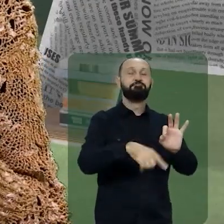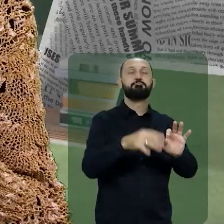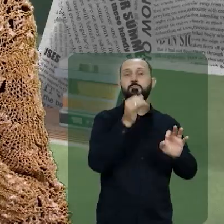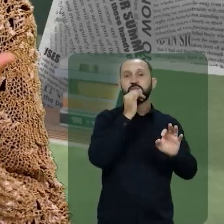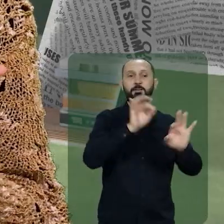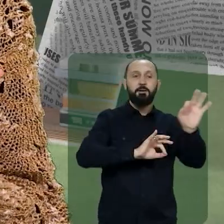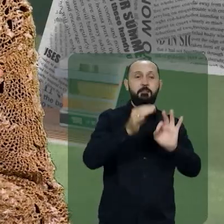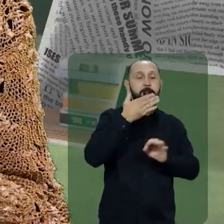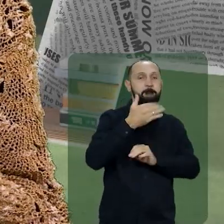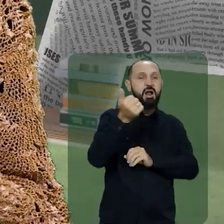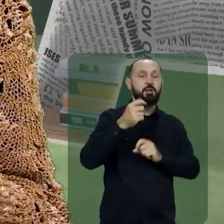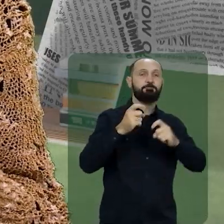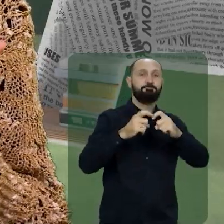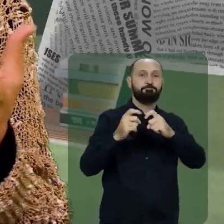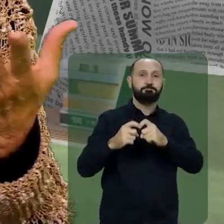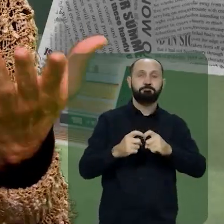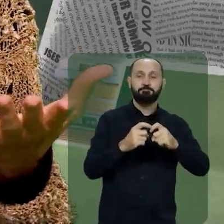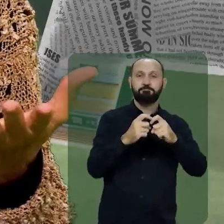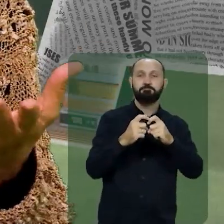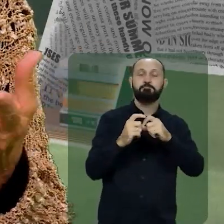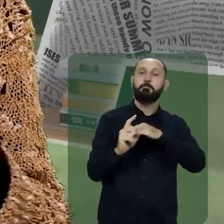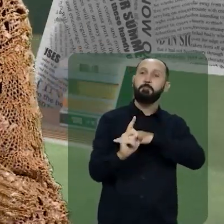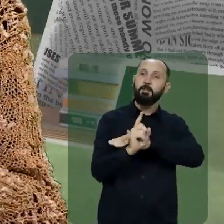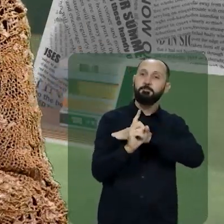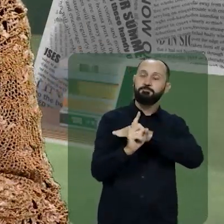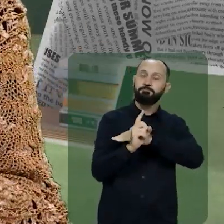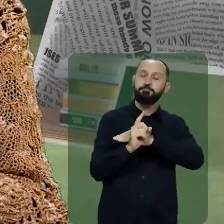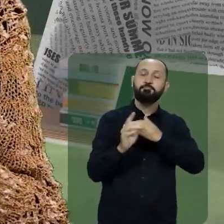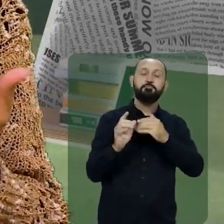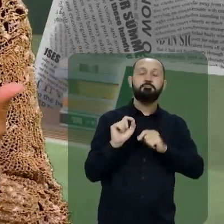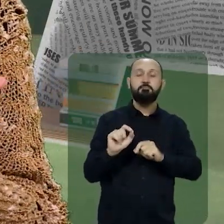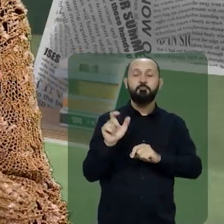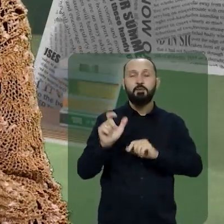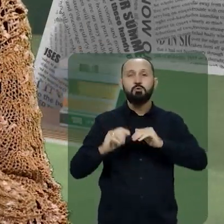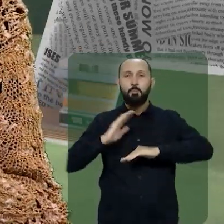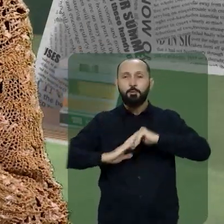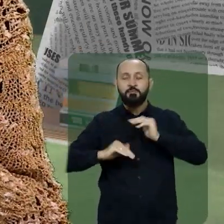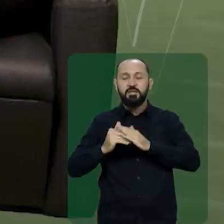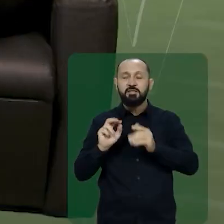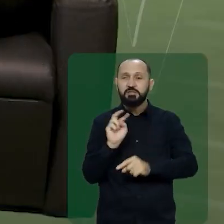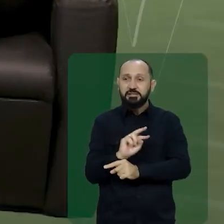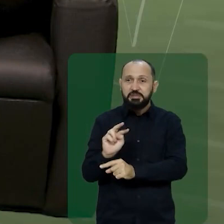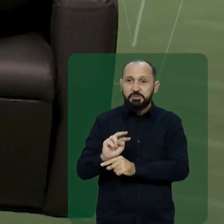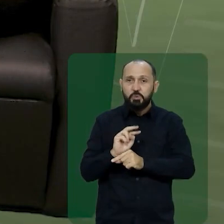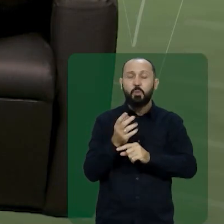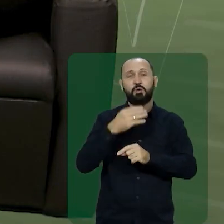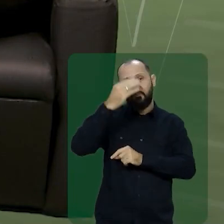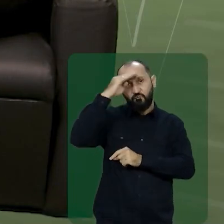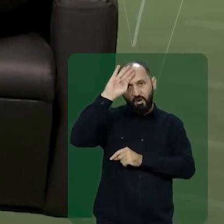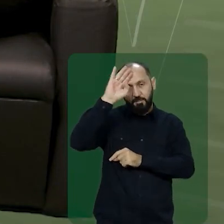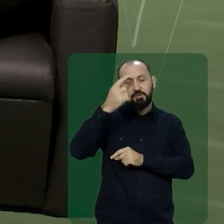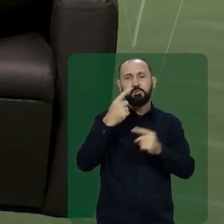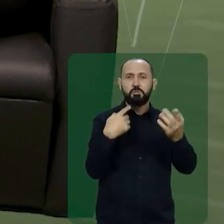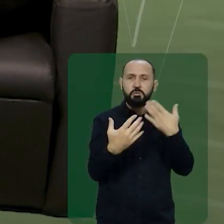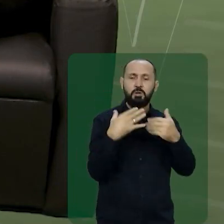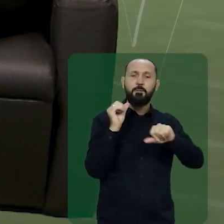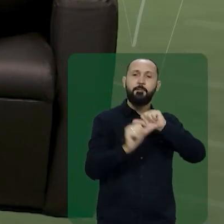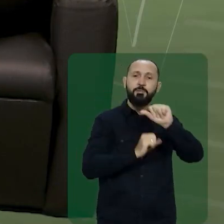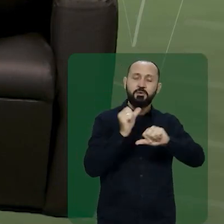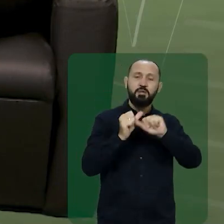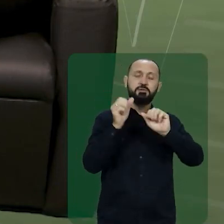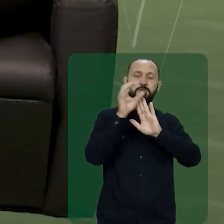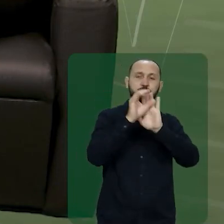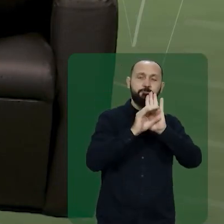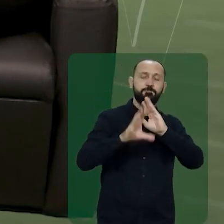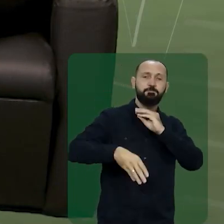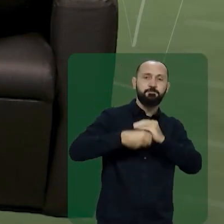Preparar melhor os médicos para atender os cuidadores, enfermeiros. Então, existe essa discussão de mudanças em currículo, de